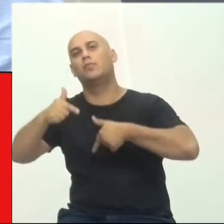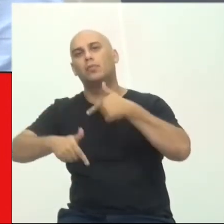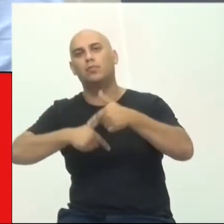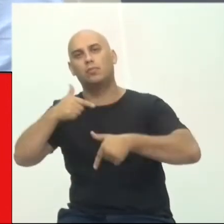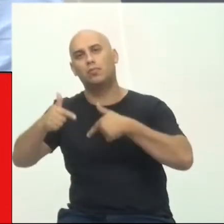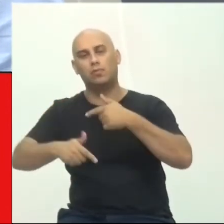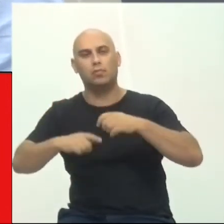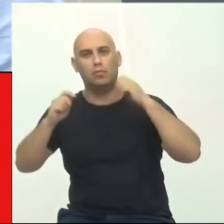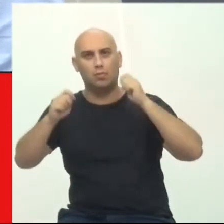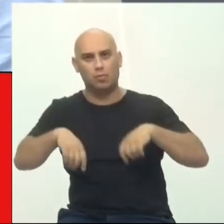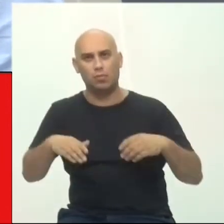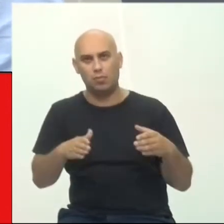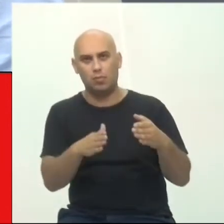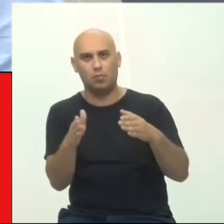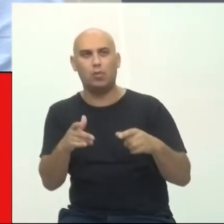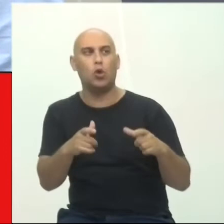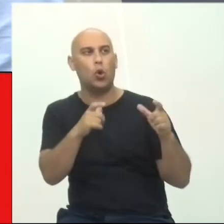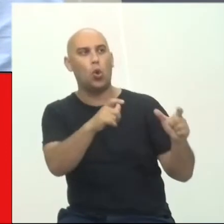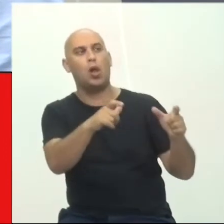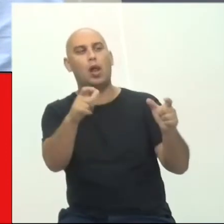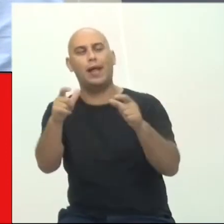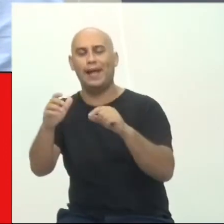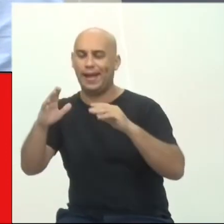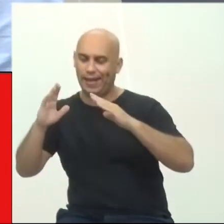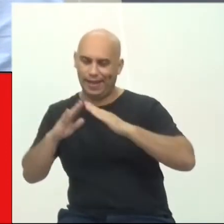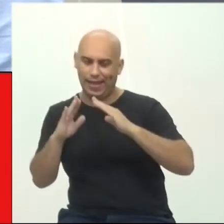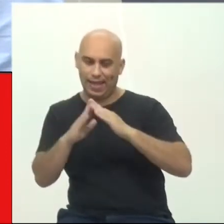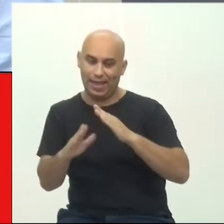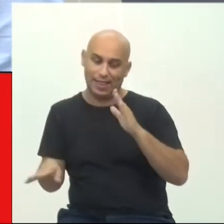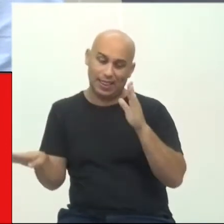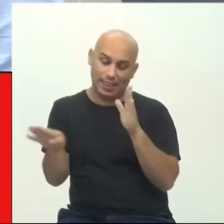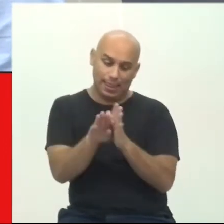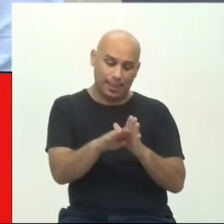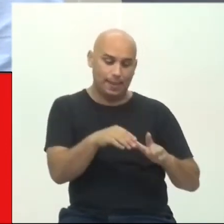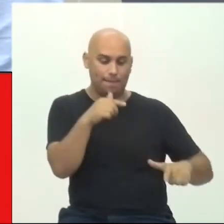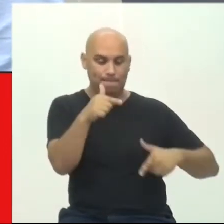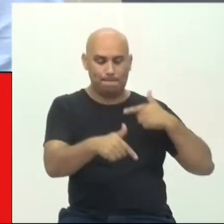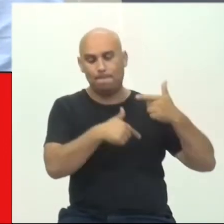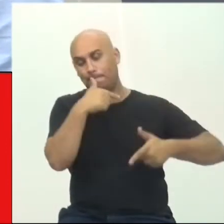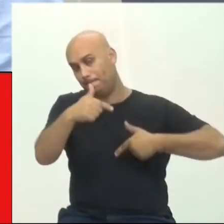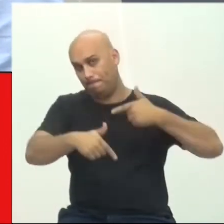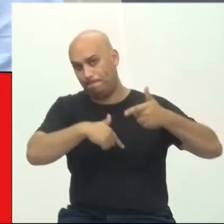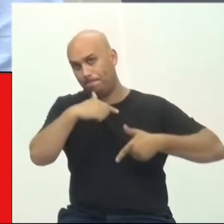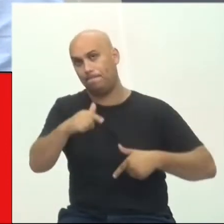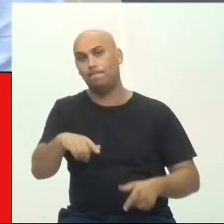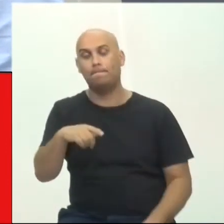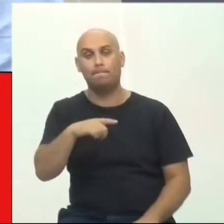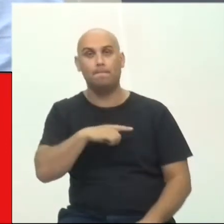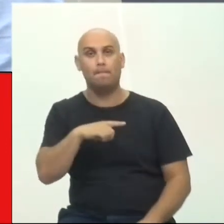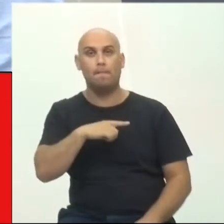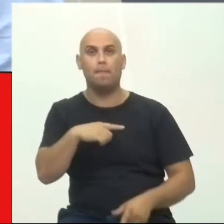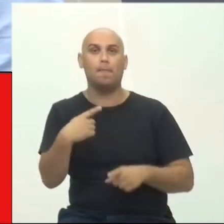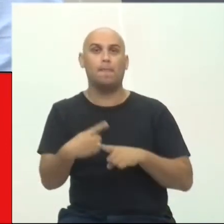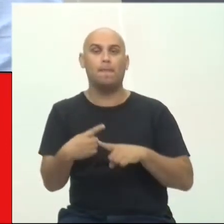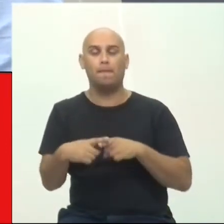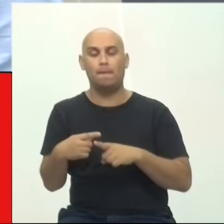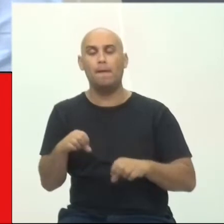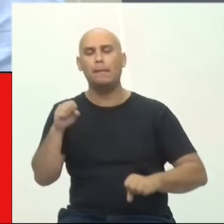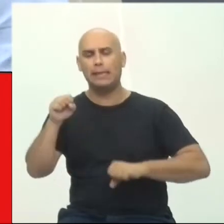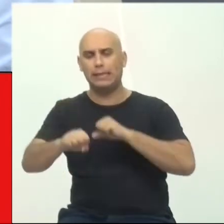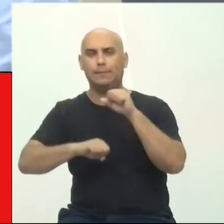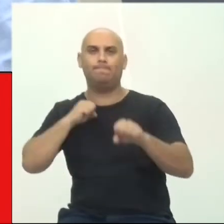muito, né, deslocam muito da sua casa até o local do trabalho em função de bicicleta mesmo.